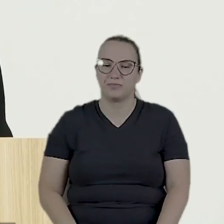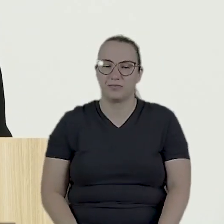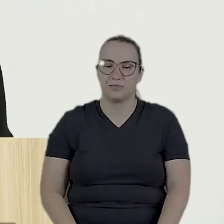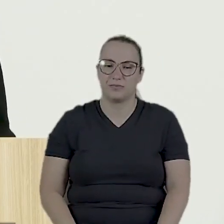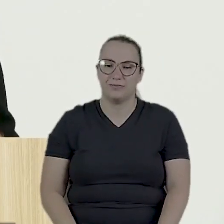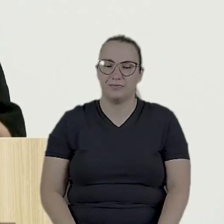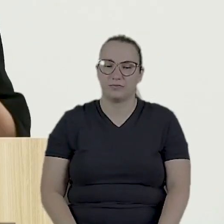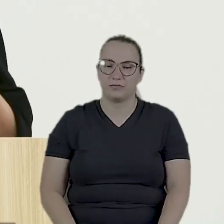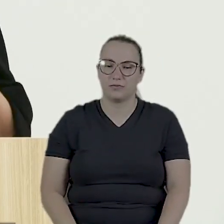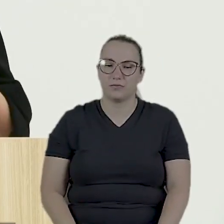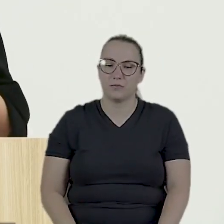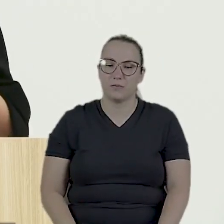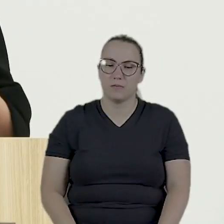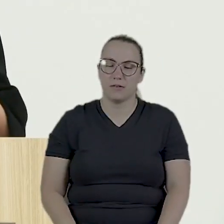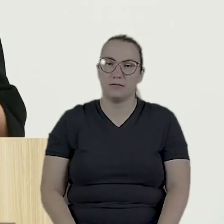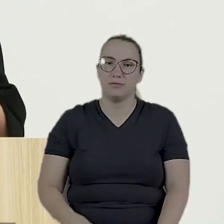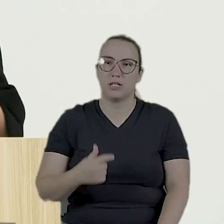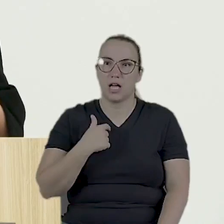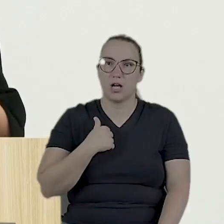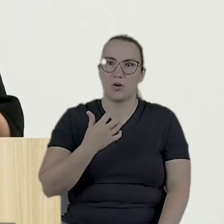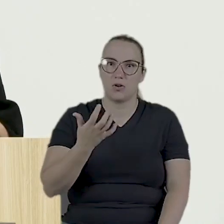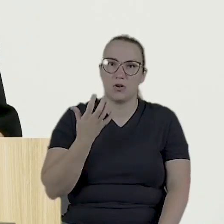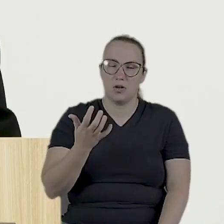Eu quero também